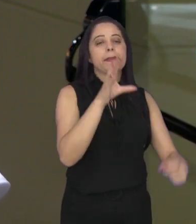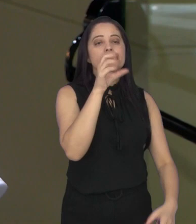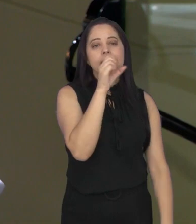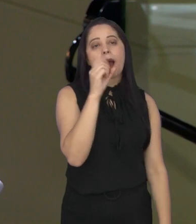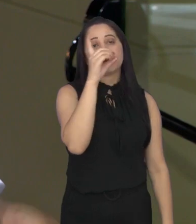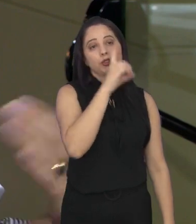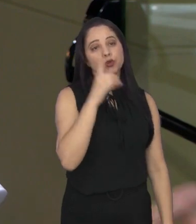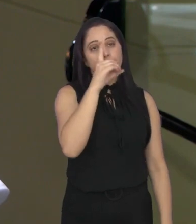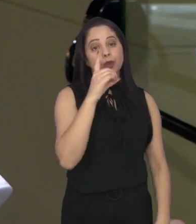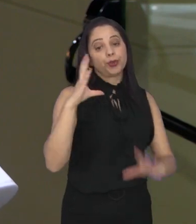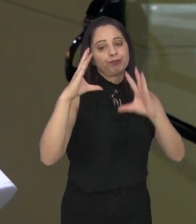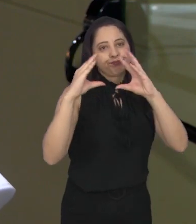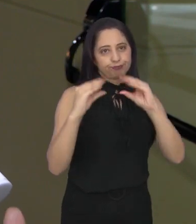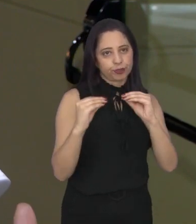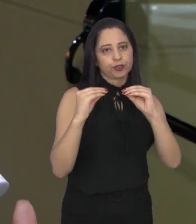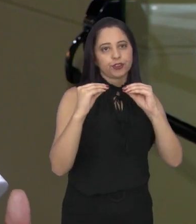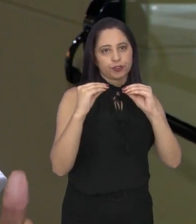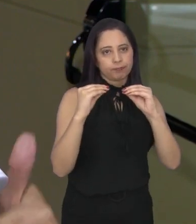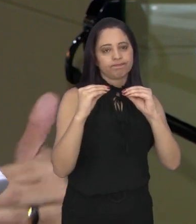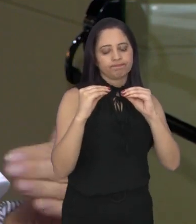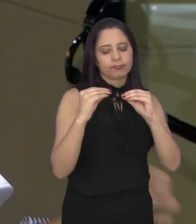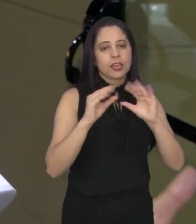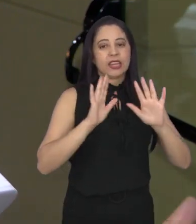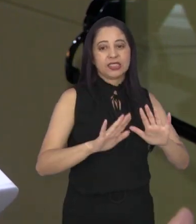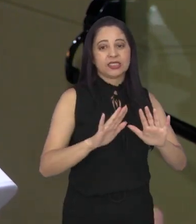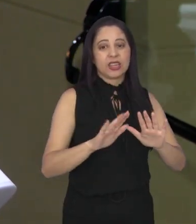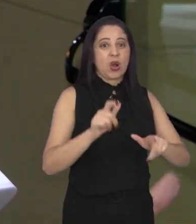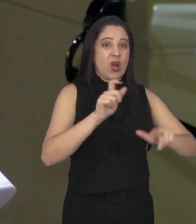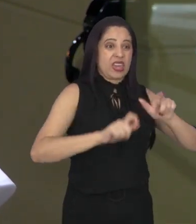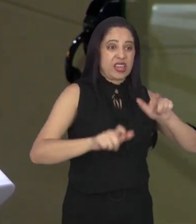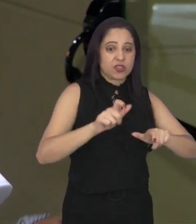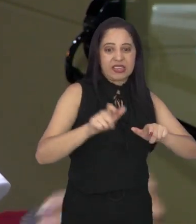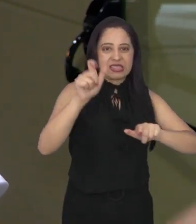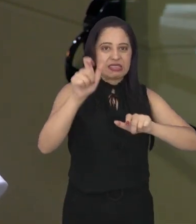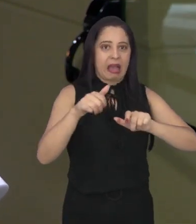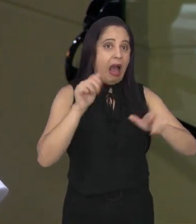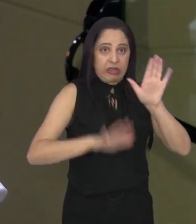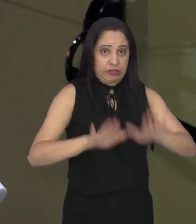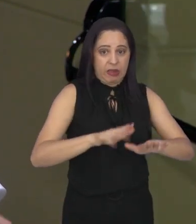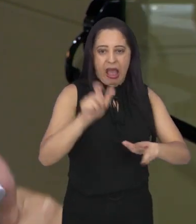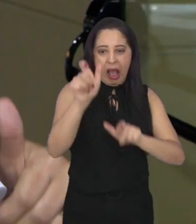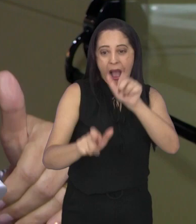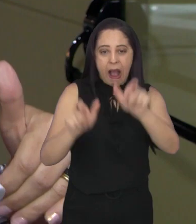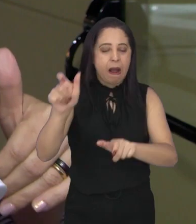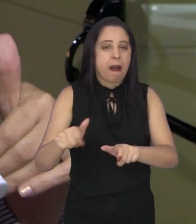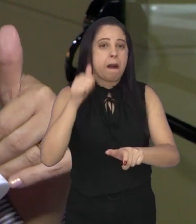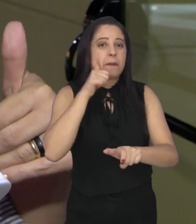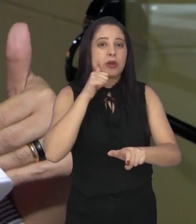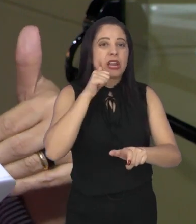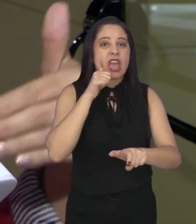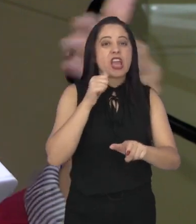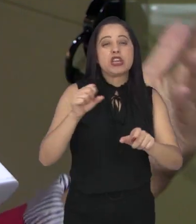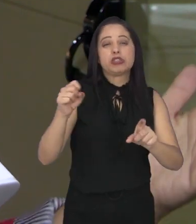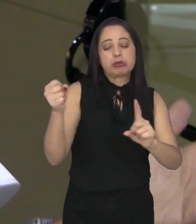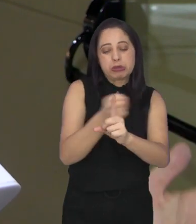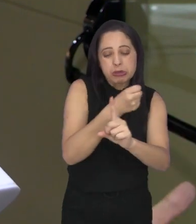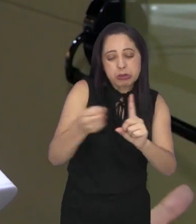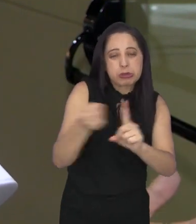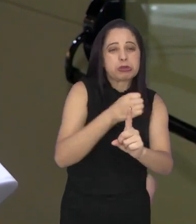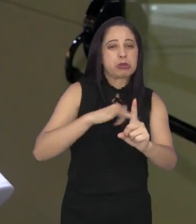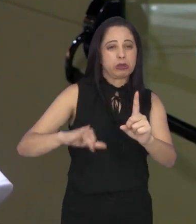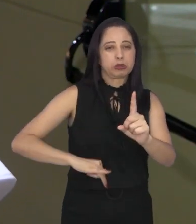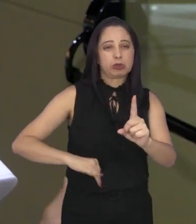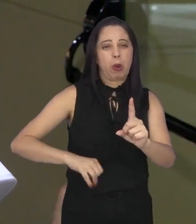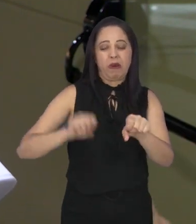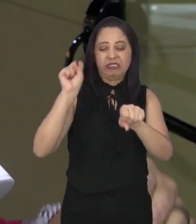semana, então, e à noite. Então isso acabava as mulheres sendo violentadas, passando por vários tipos